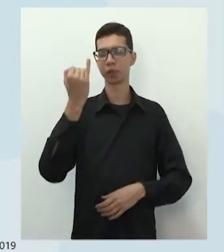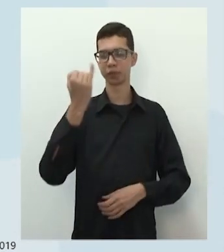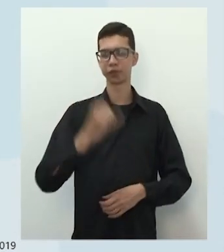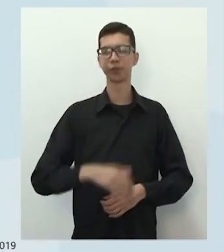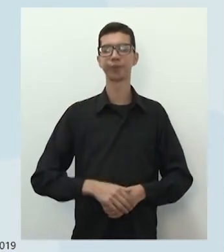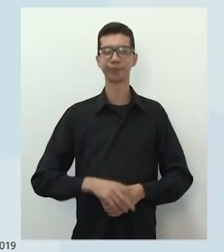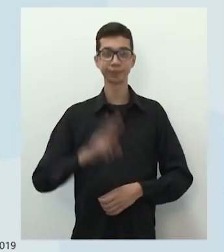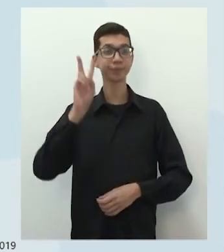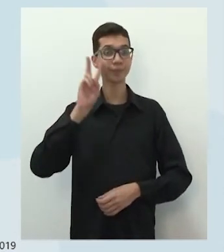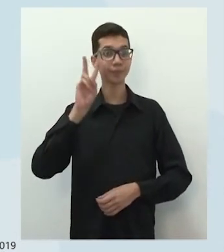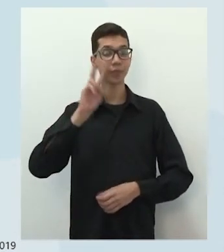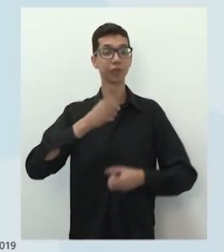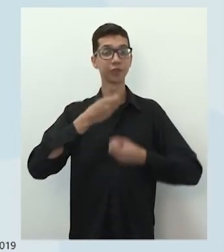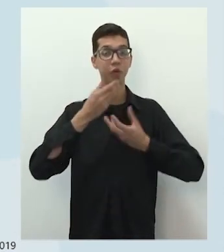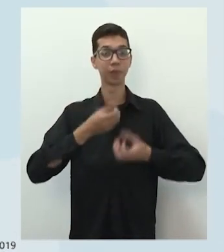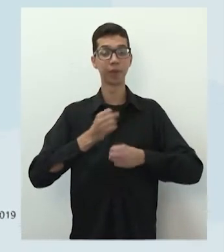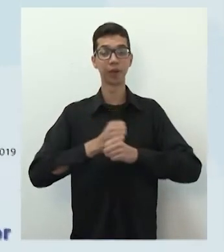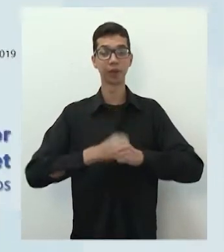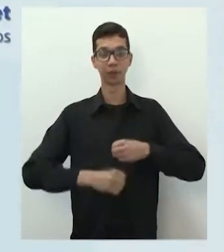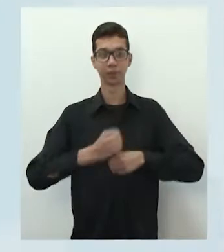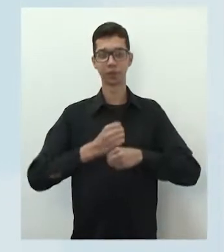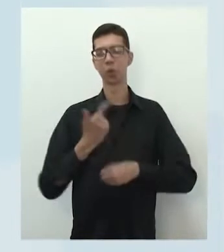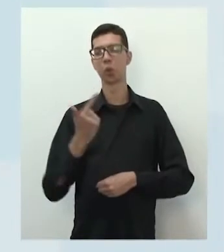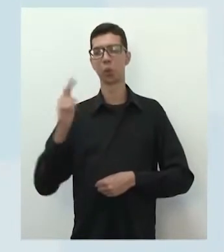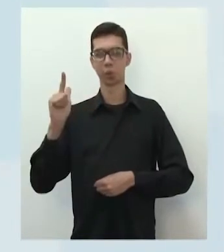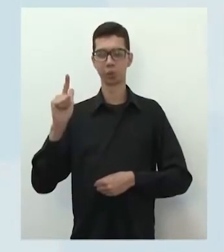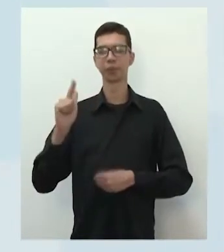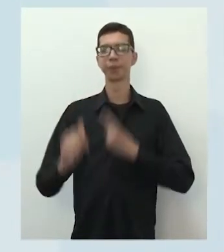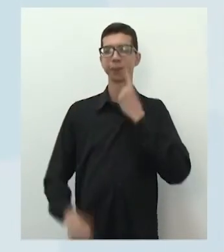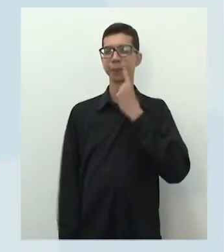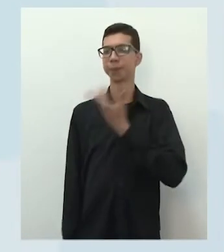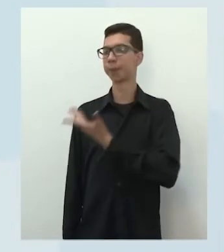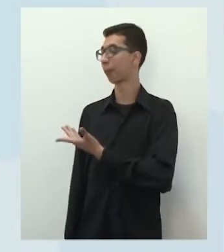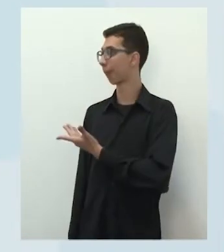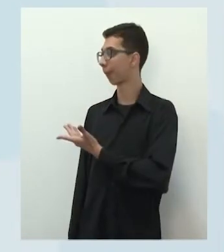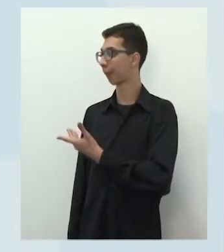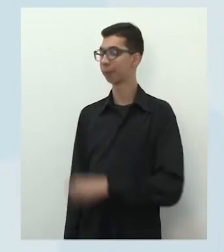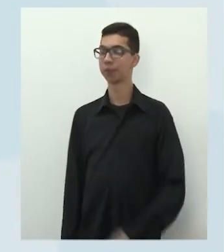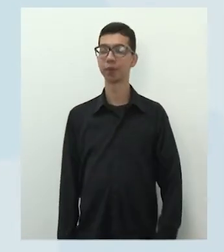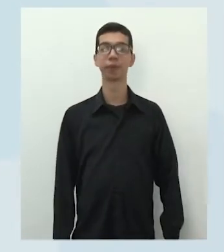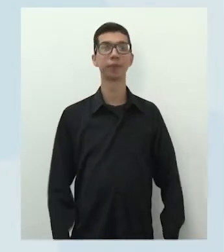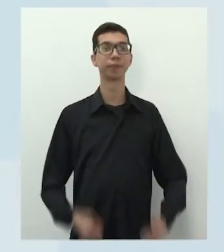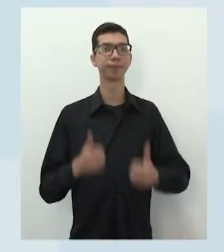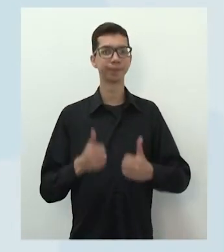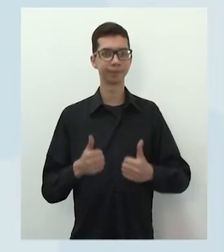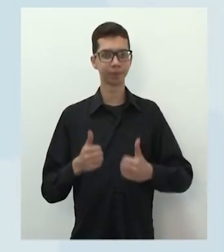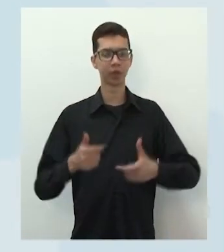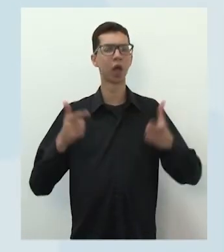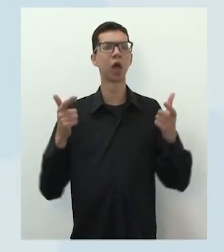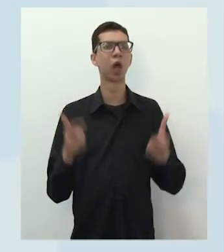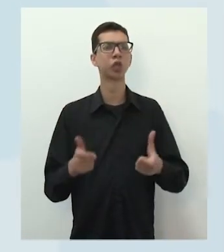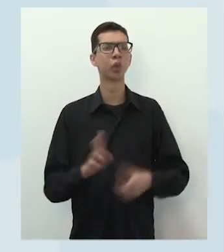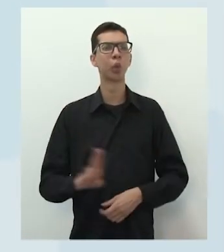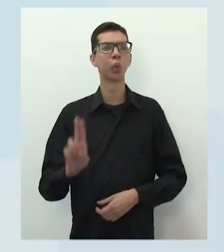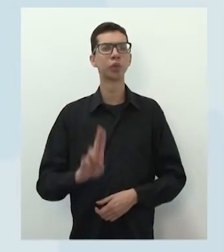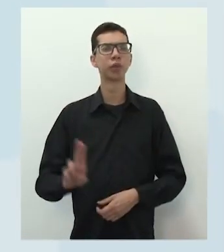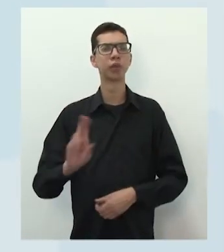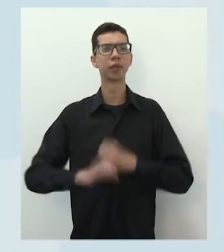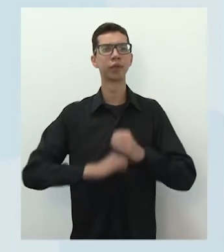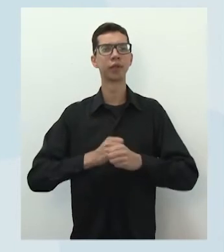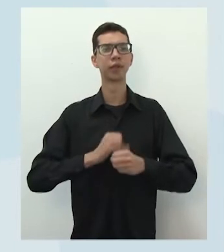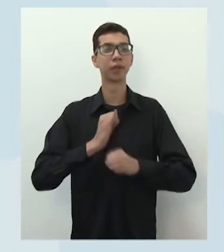aula, vai anotar. Veja aí os motivos por que você não acessa a internet, tá? Olha, 1